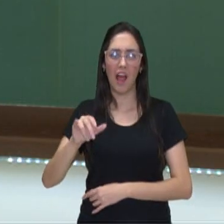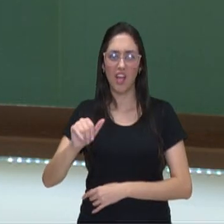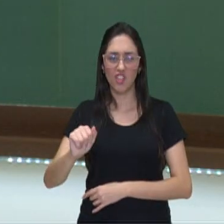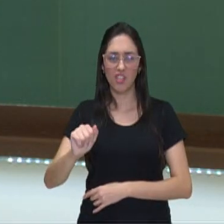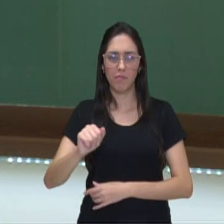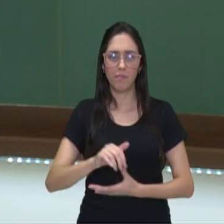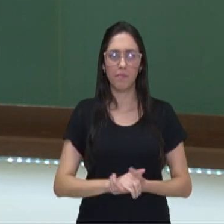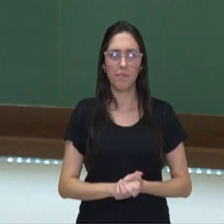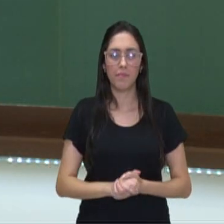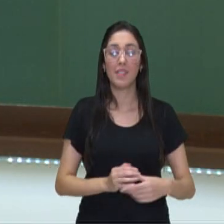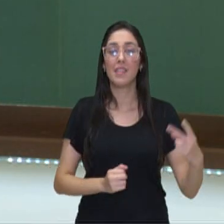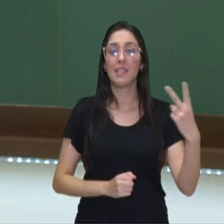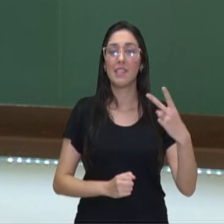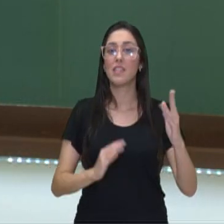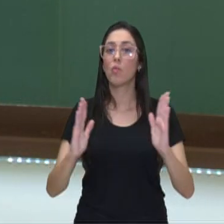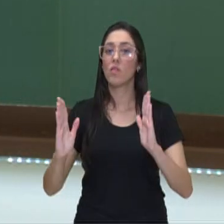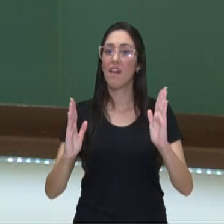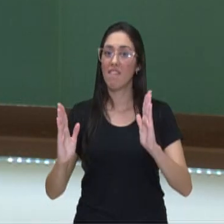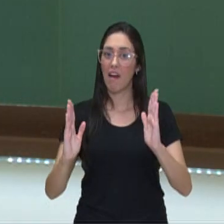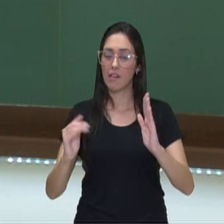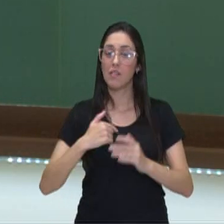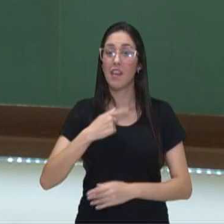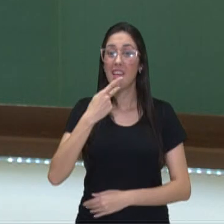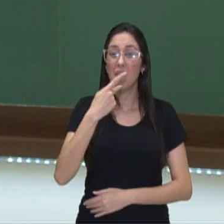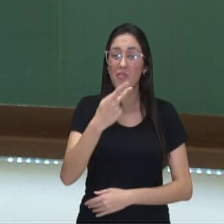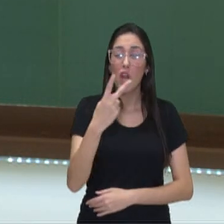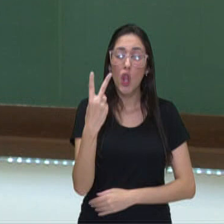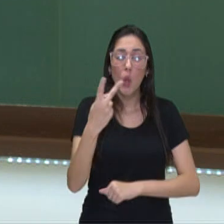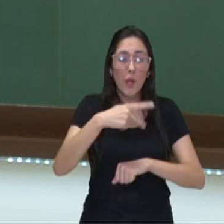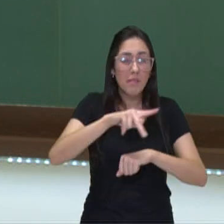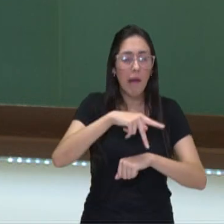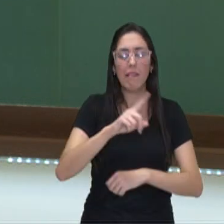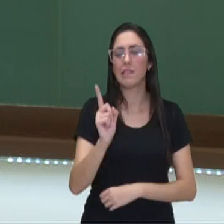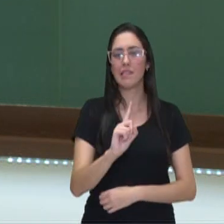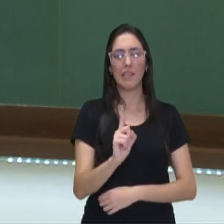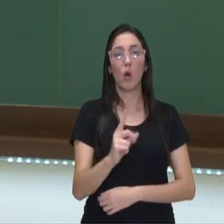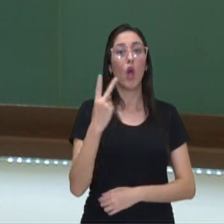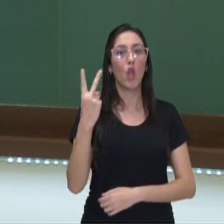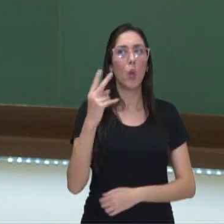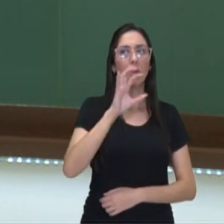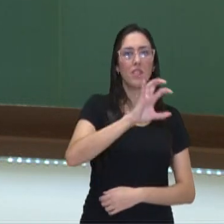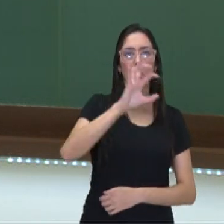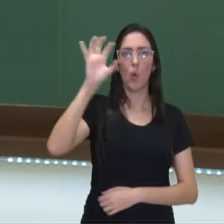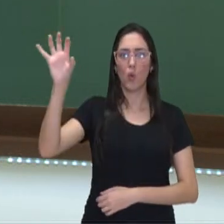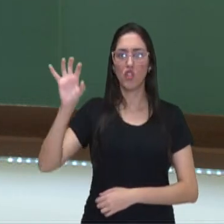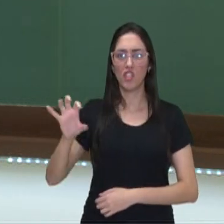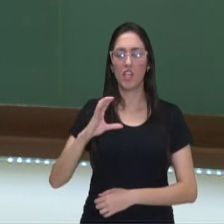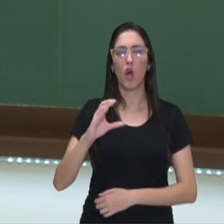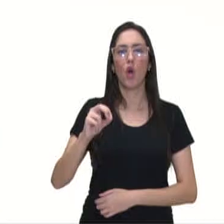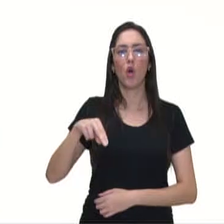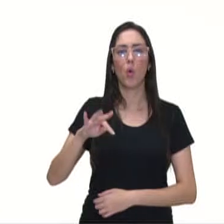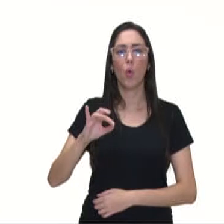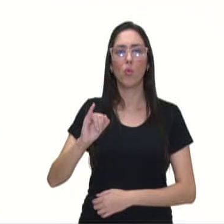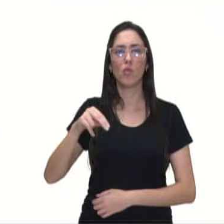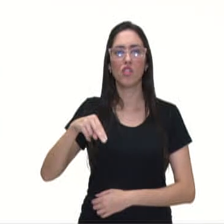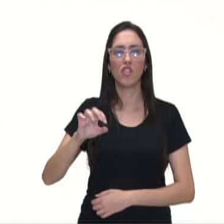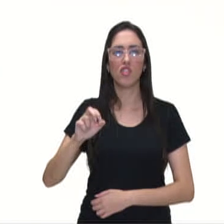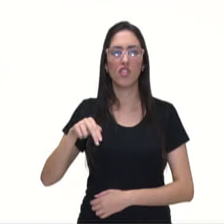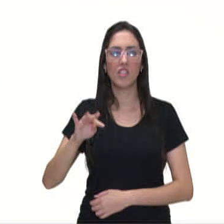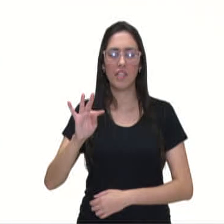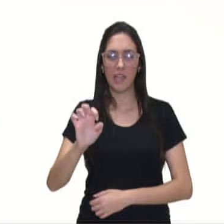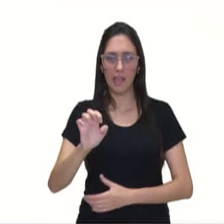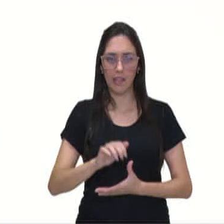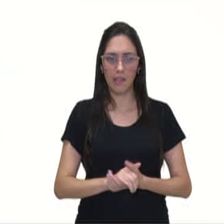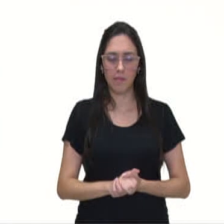Desculpa, gente, eu disse para vocês 2 países, mas na verdade são 2 continentes, tá? Espero que vocês tenham acertado aí. They migrated